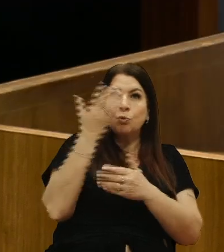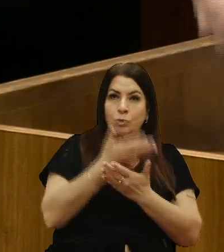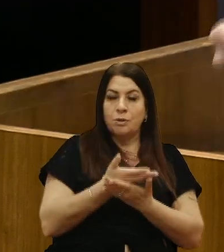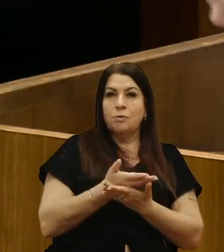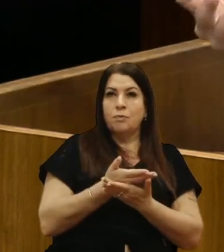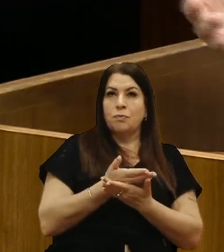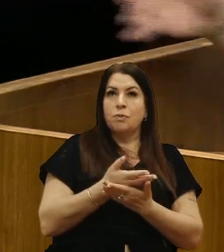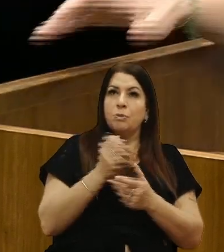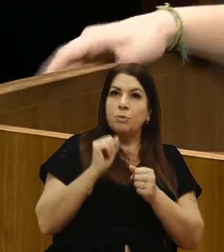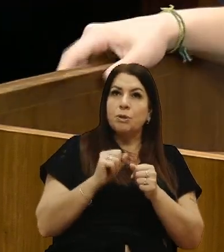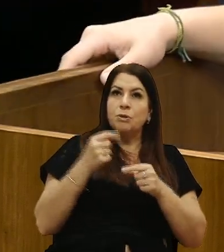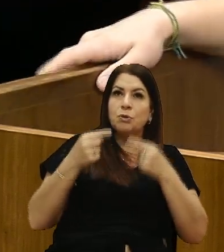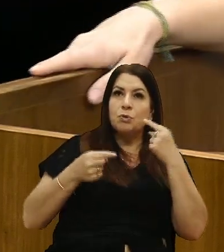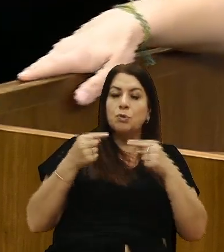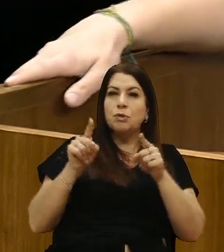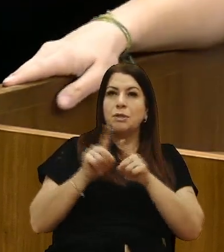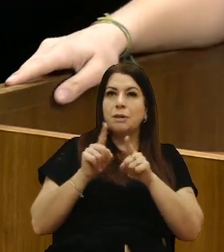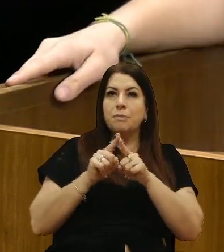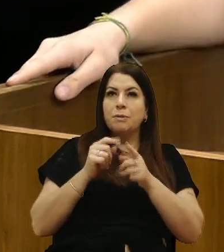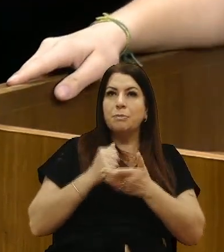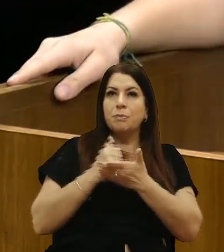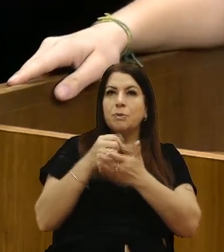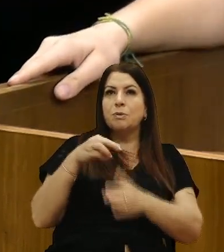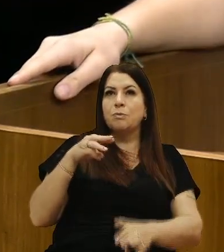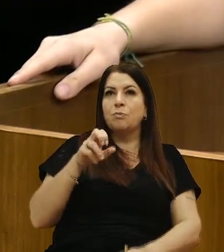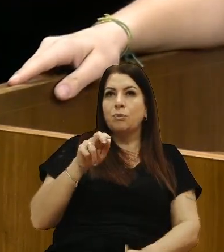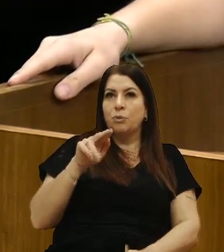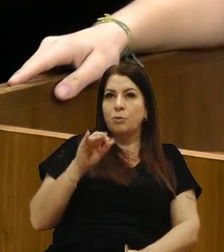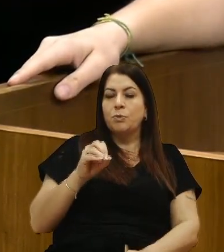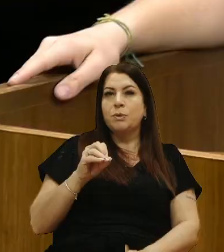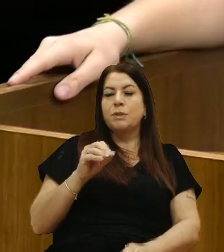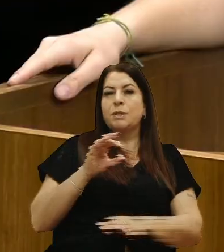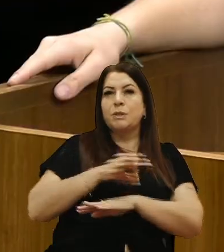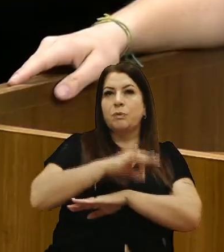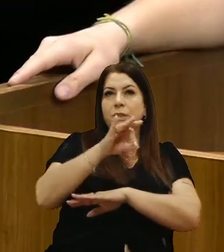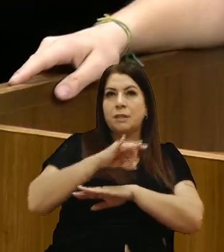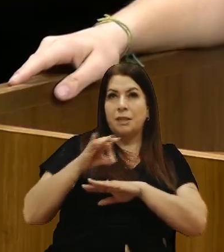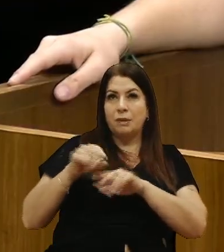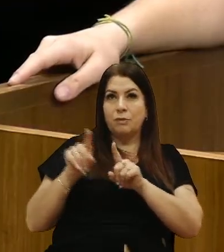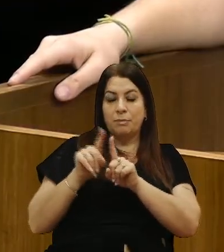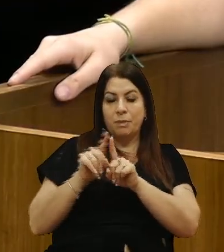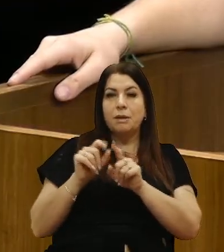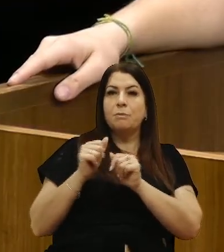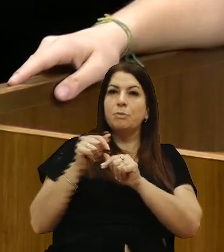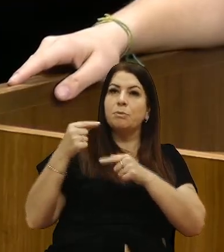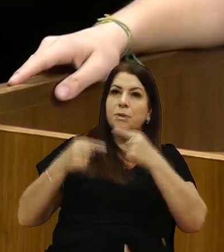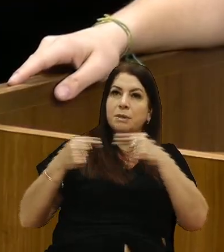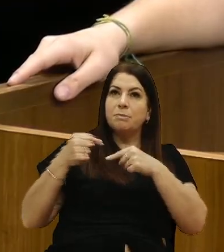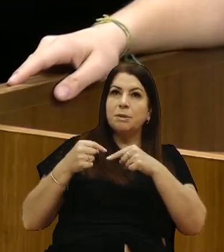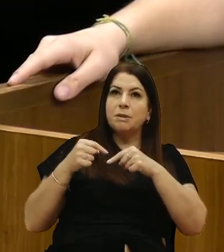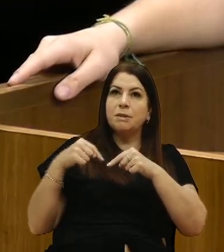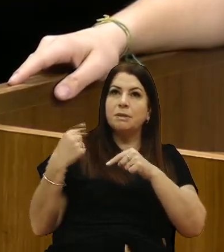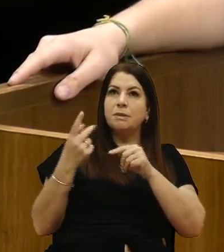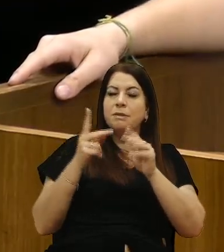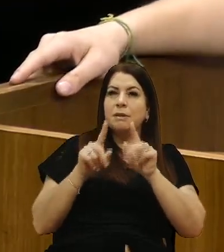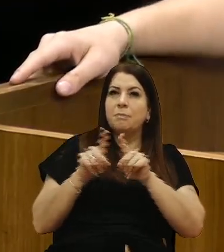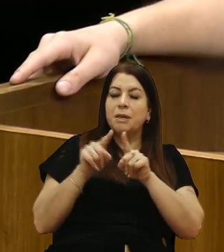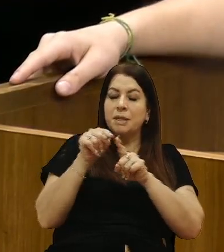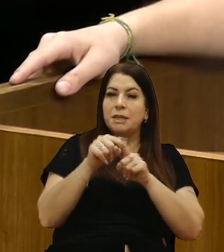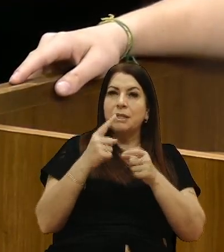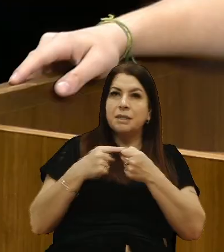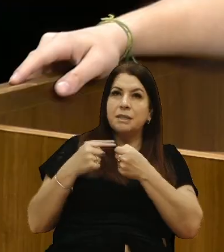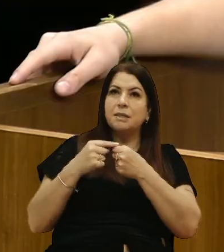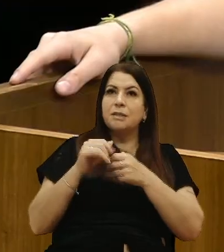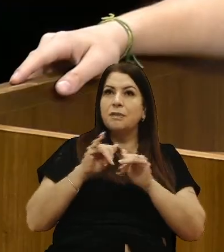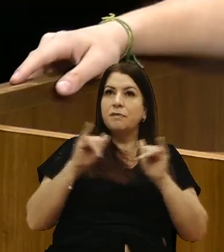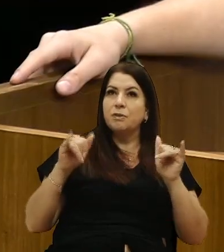para que a gente pudesse discutir. Inclusive, meu assessor Maurício, que é arquiteto urbanista e participa dos debates habitacionais da nossa cidade, levou a